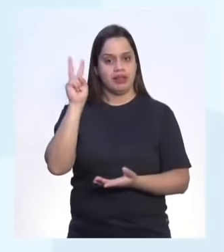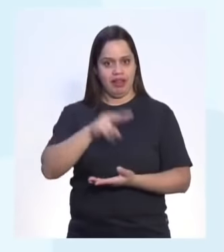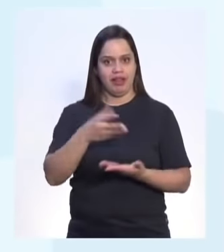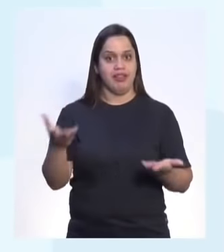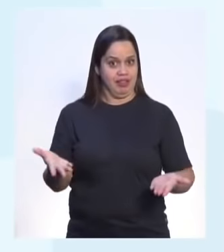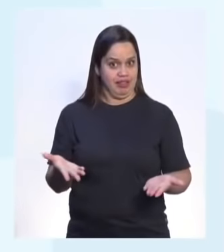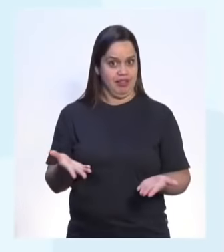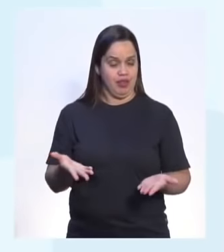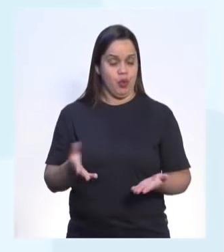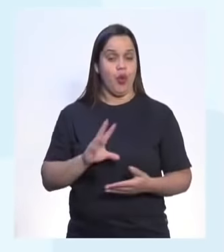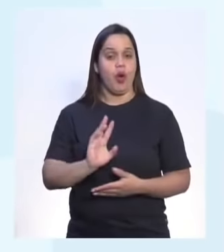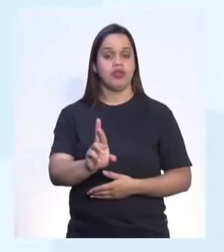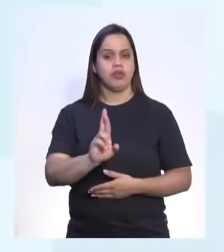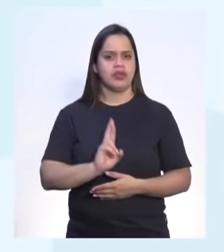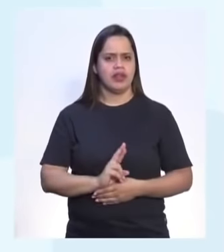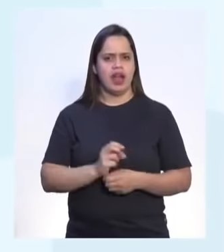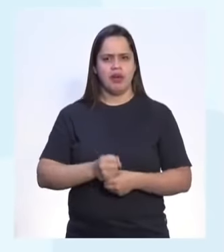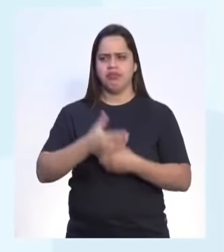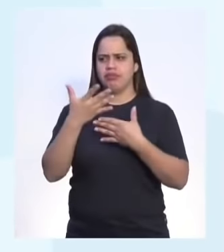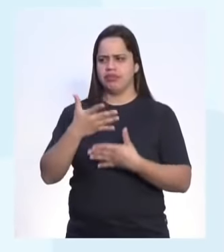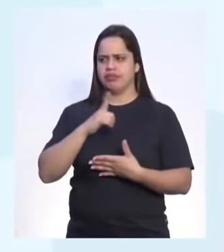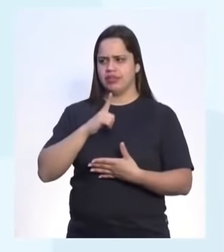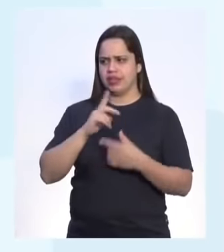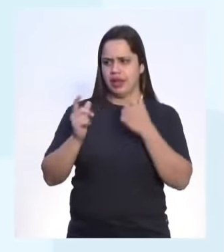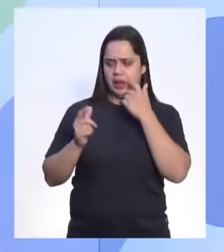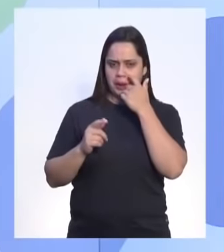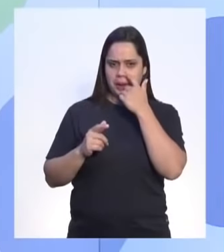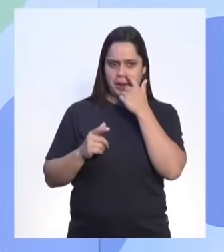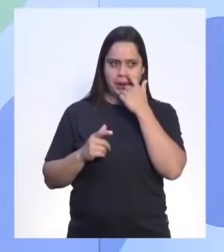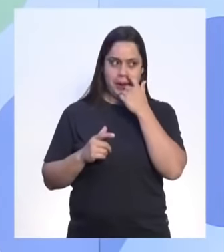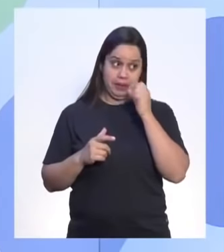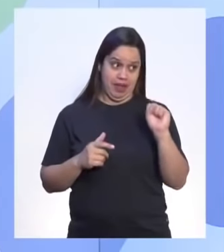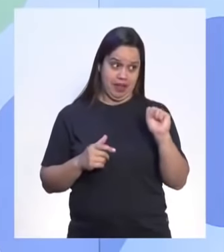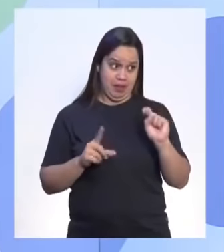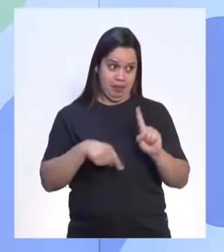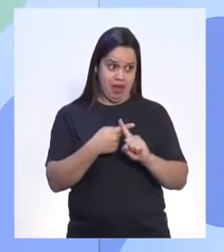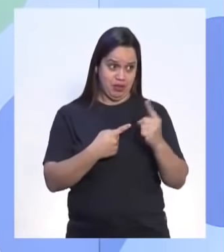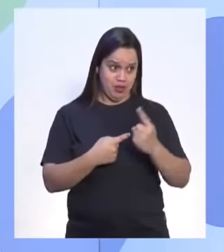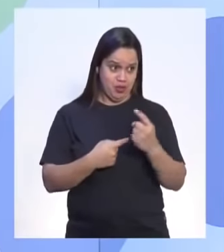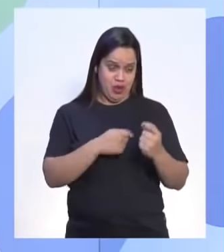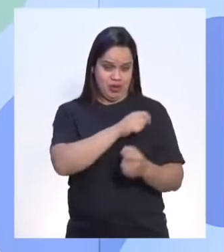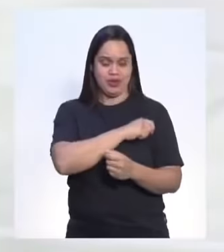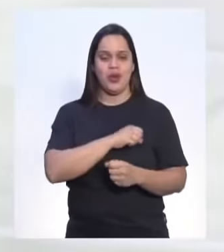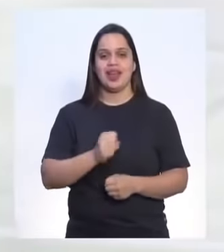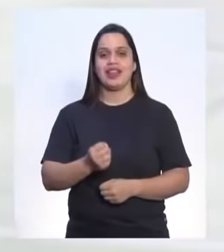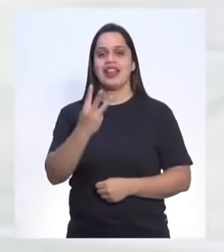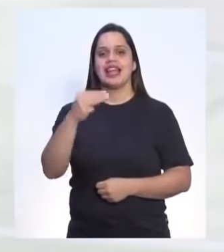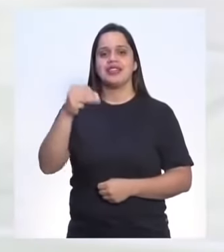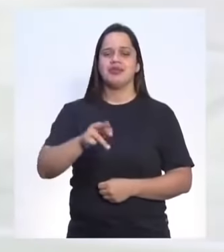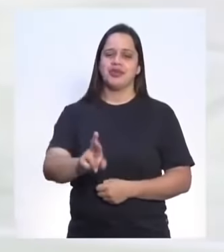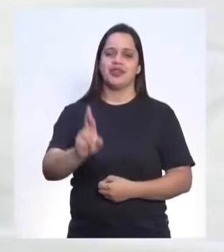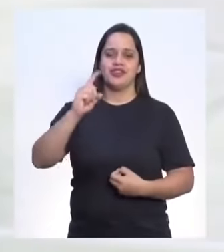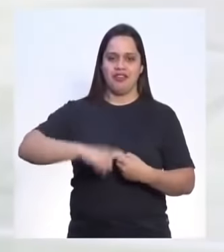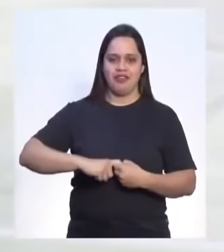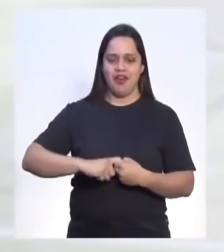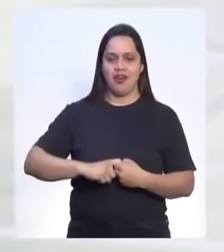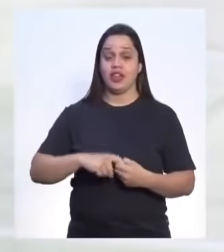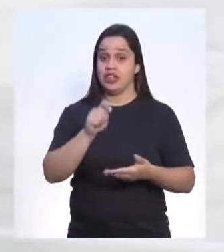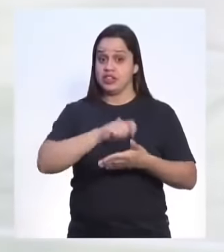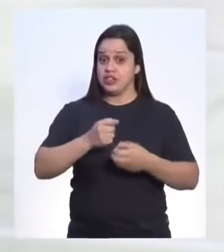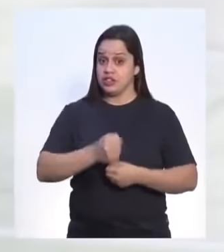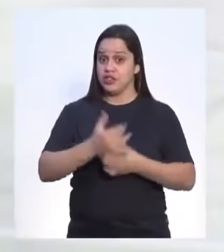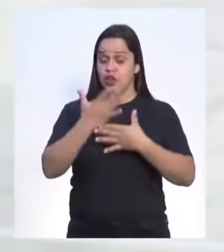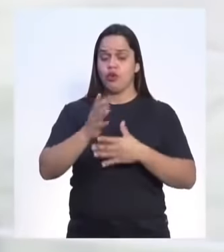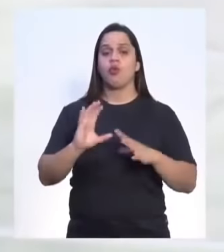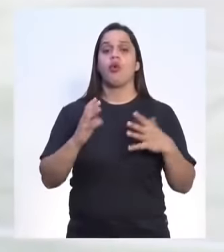Beleza? Tá? Será que vai aparecer mais de uma? Ah, acho que vai. Eu acho também, tá bom? 3 minutinhos e a gente já retorna. Escreve aí qual